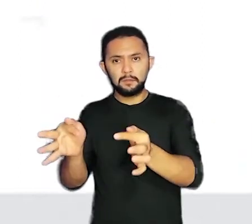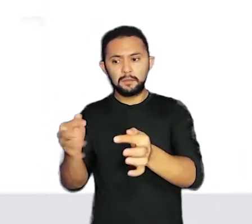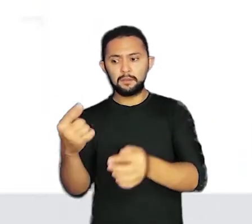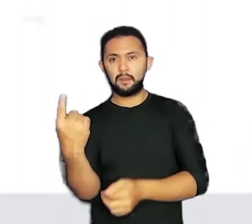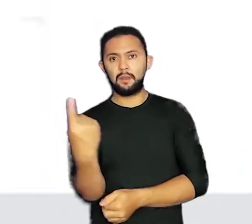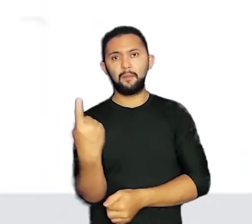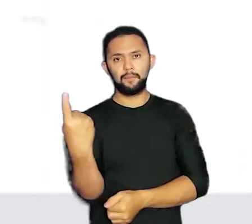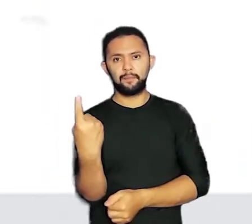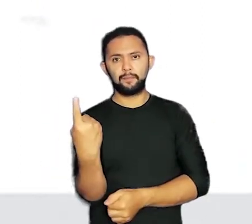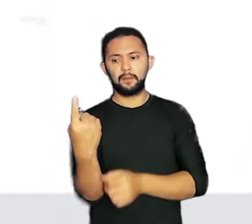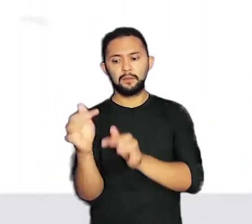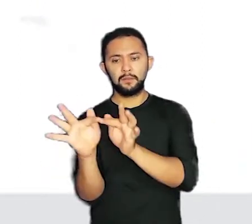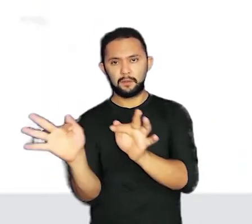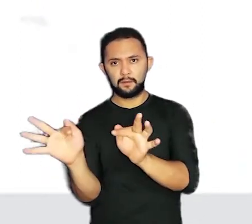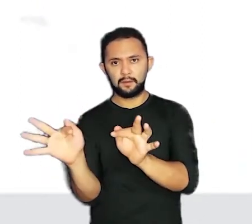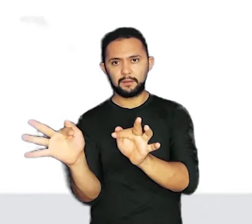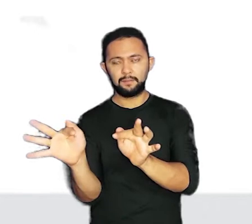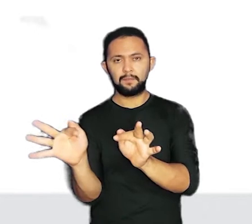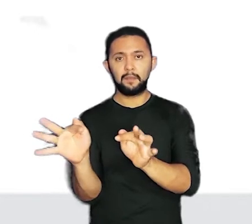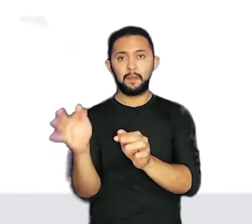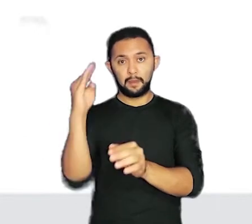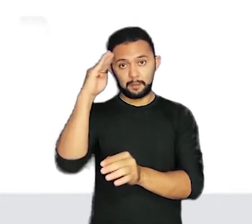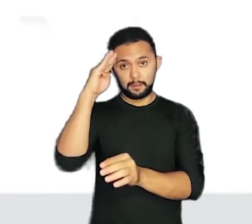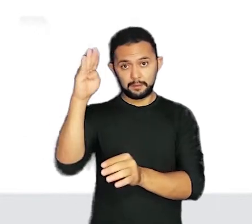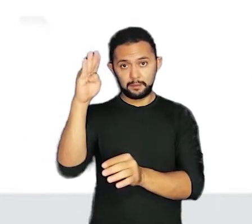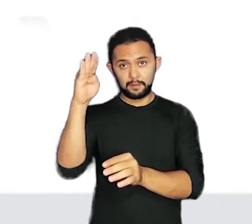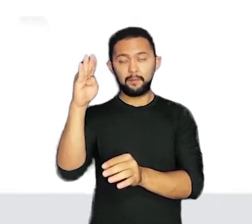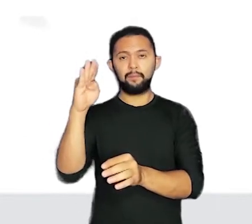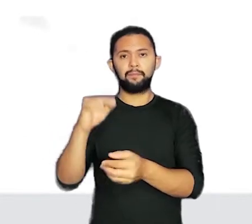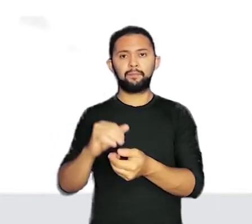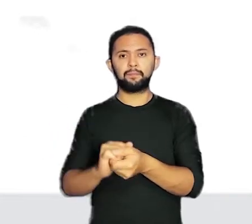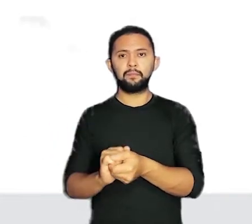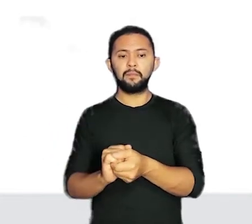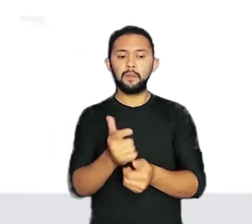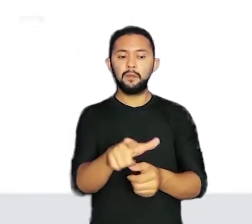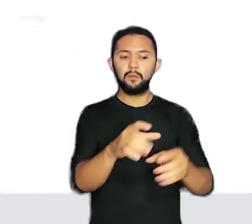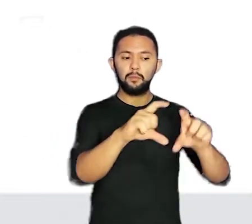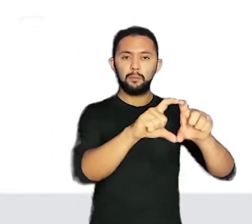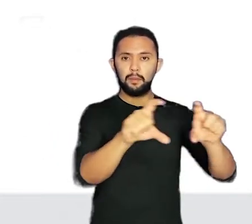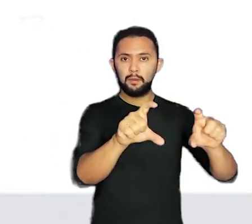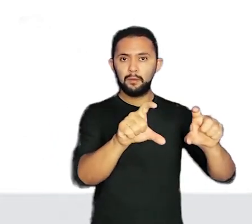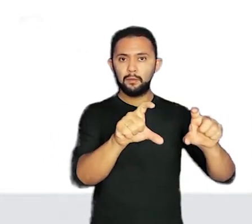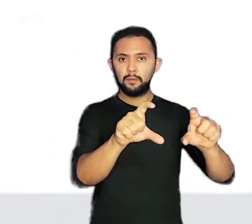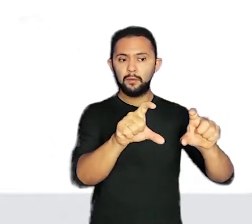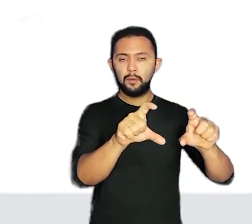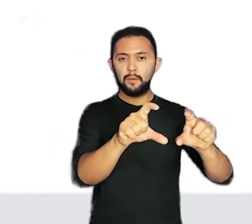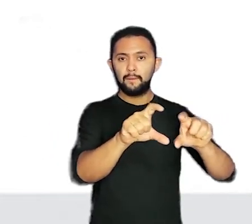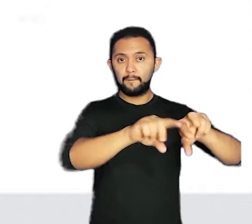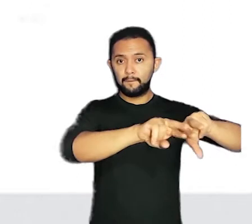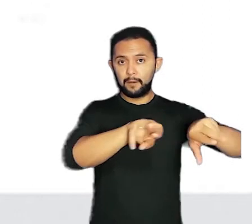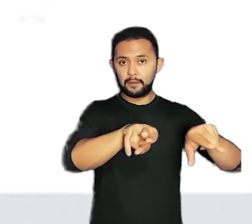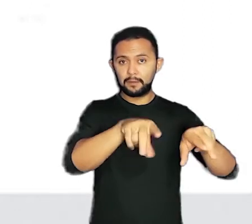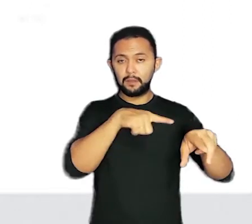por uma única oração, que é a oração principal ou oração absoluta, e o período composto, aquela que vai ser